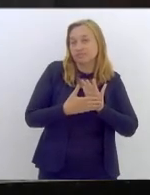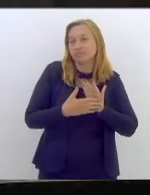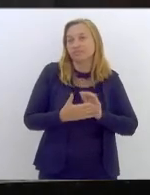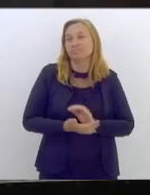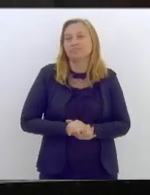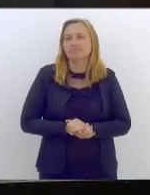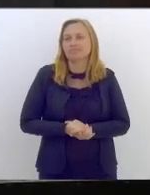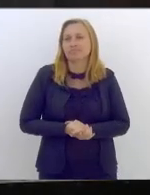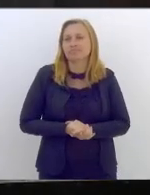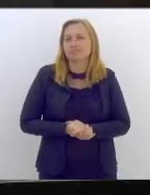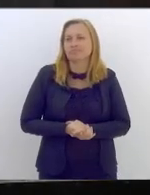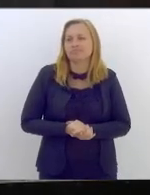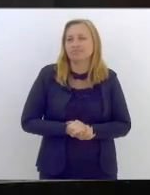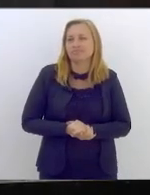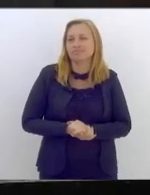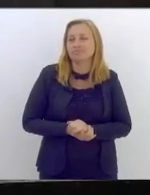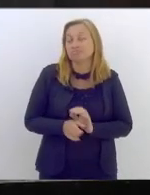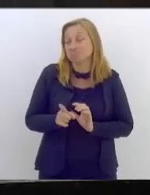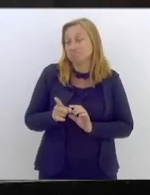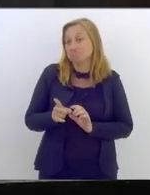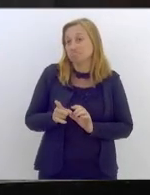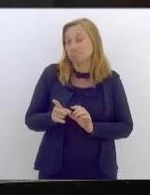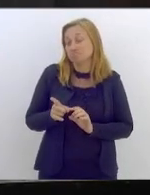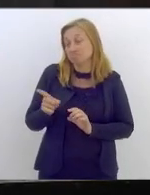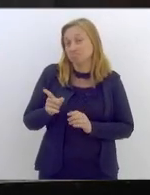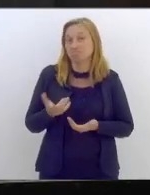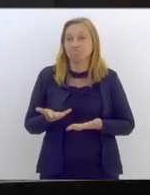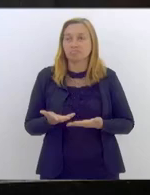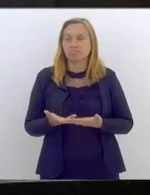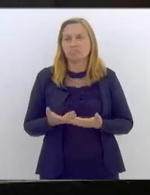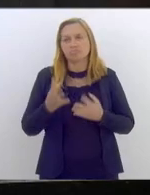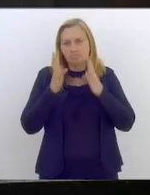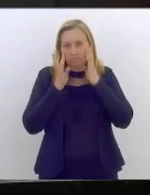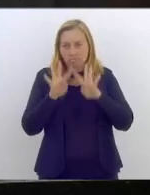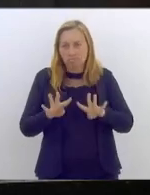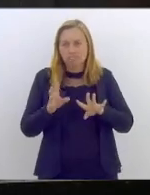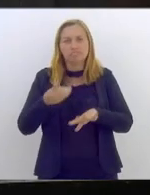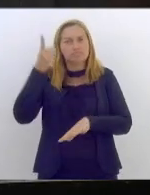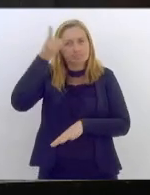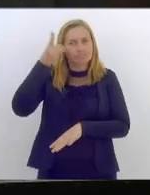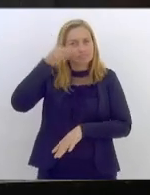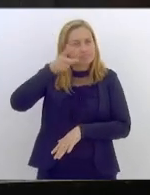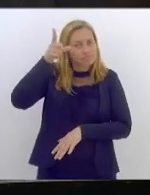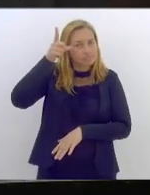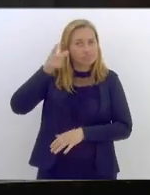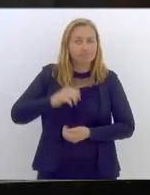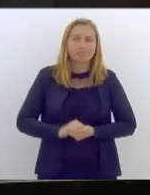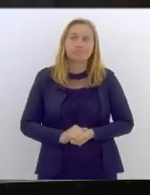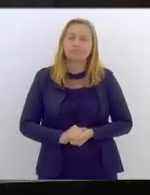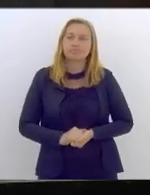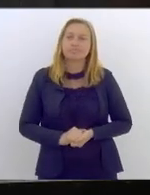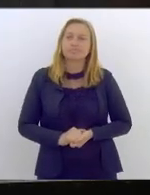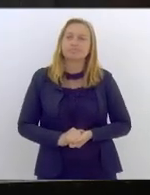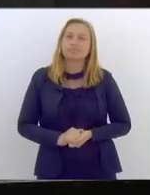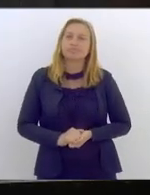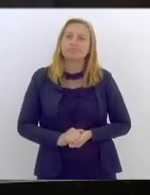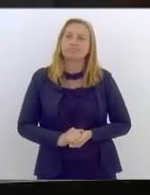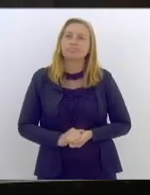que é até difícil para ele. Porque eu chamei a atenção da deputada Lucinha.